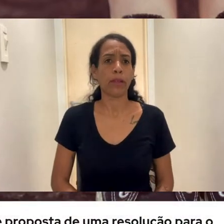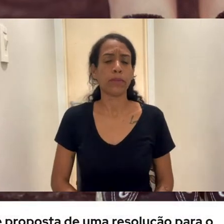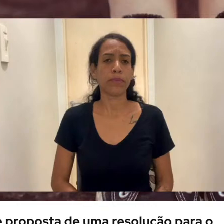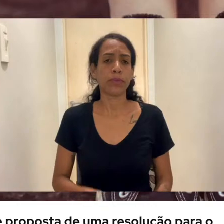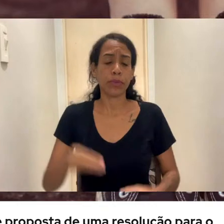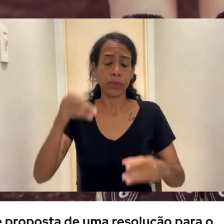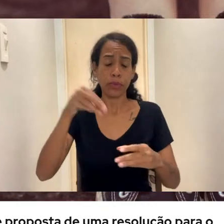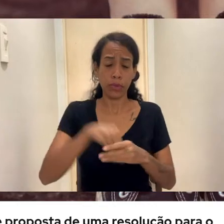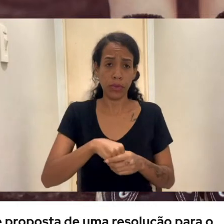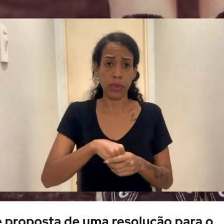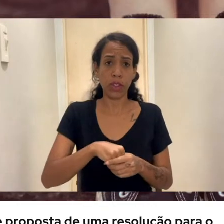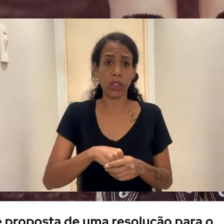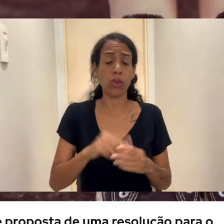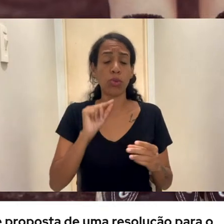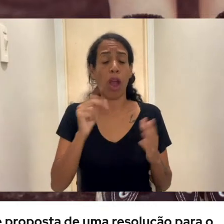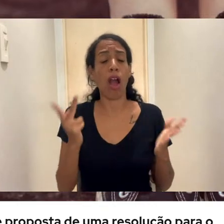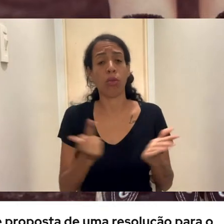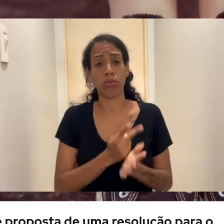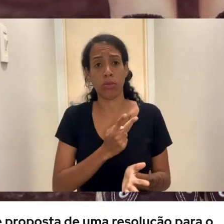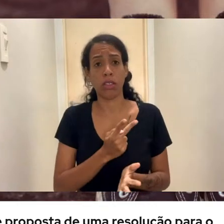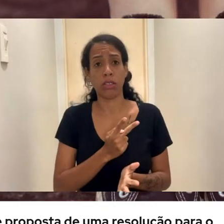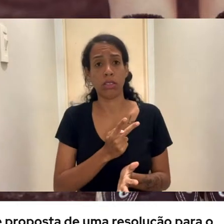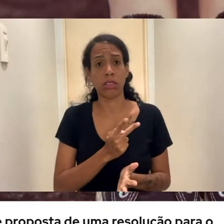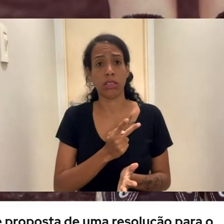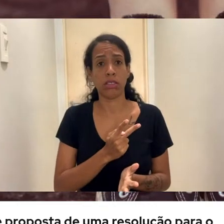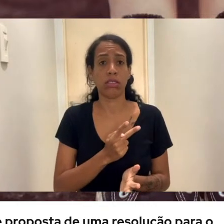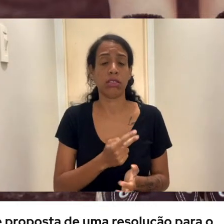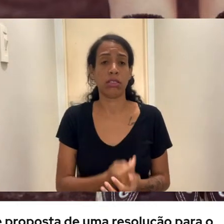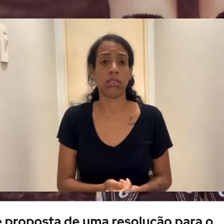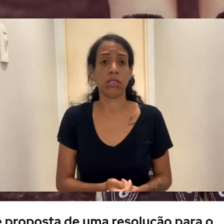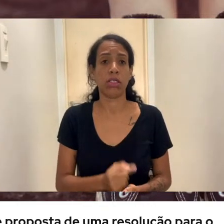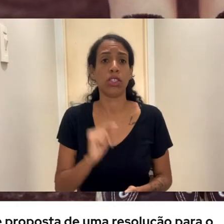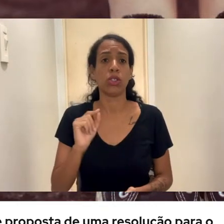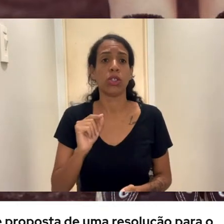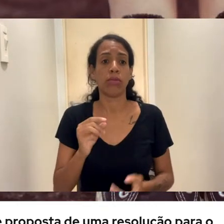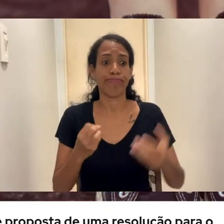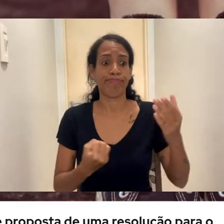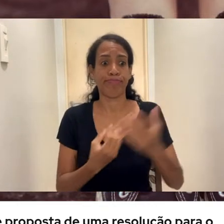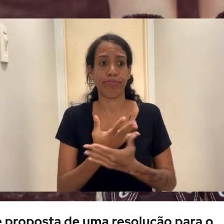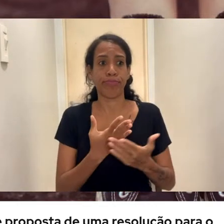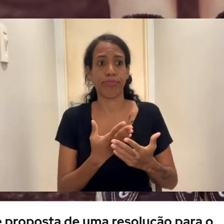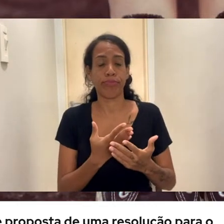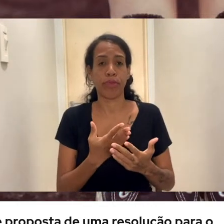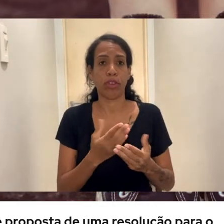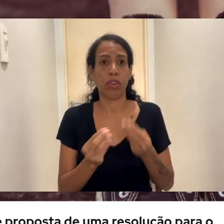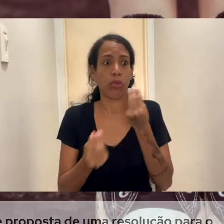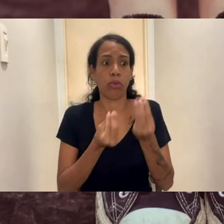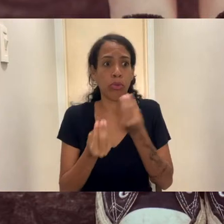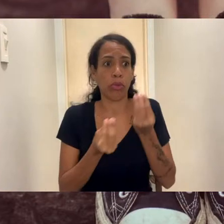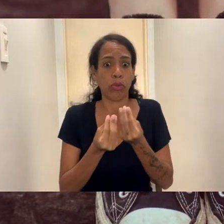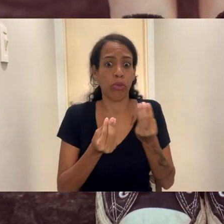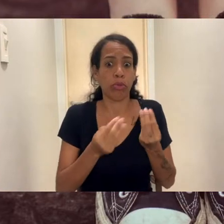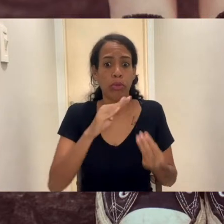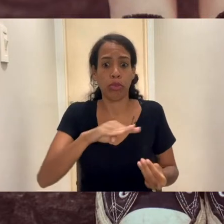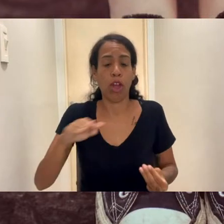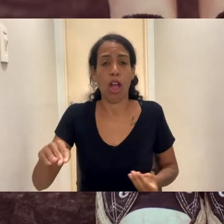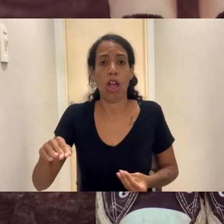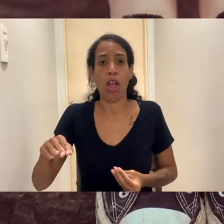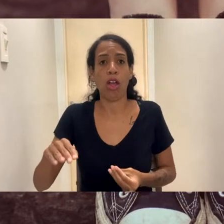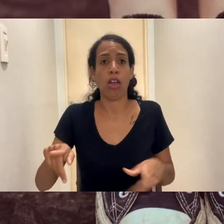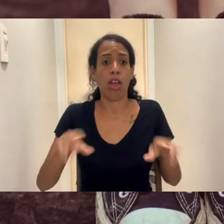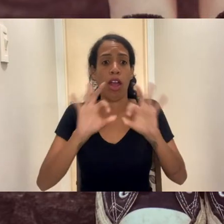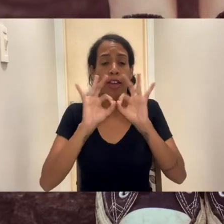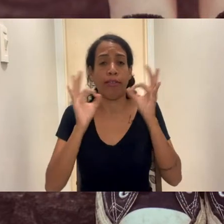dentro dos casos, né, do que surge nos atendimentos com os adolescentes e com as